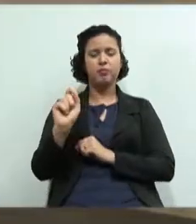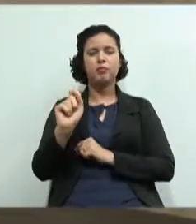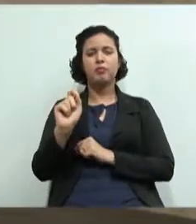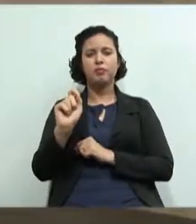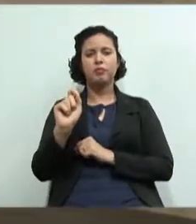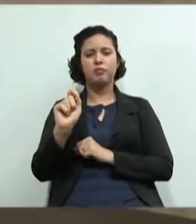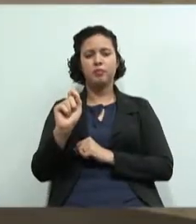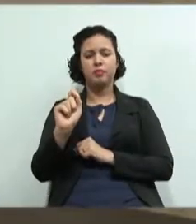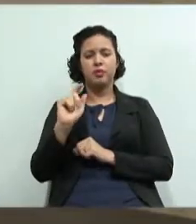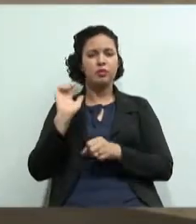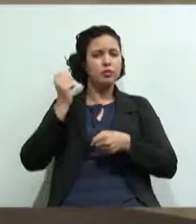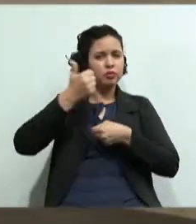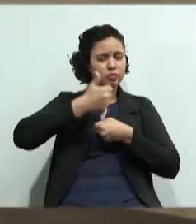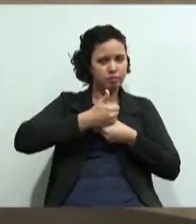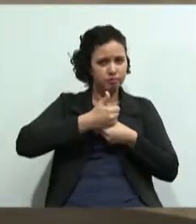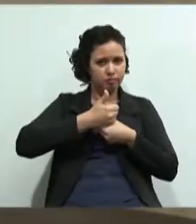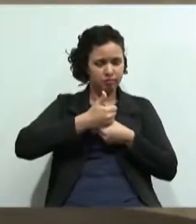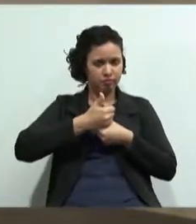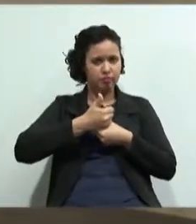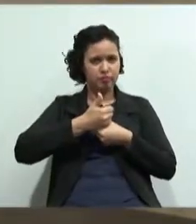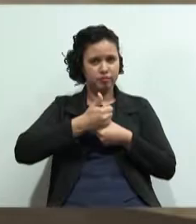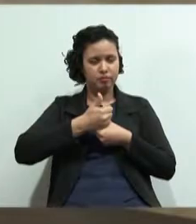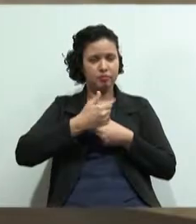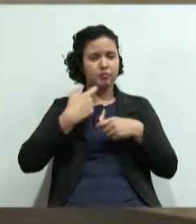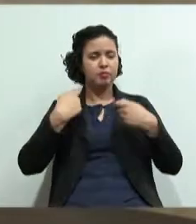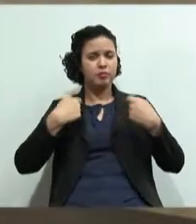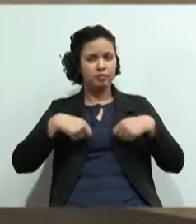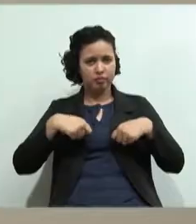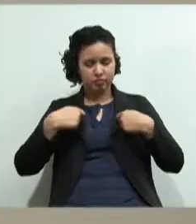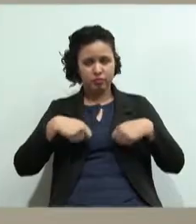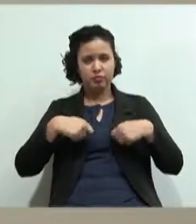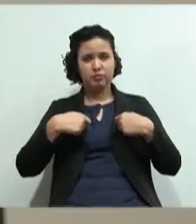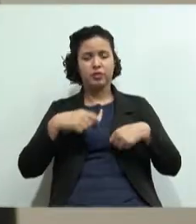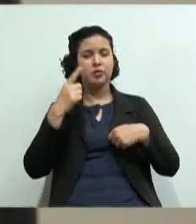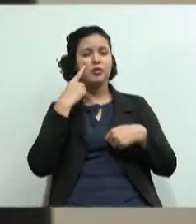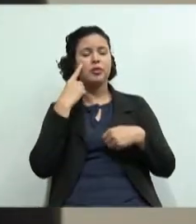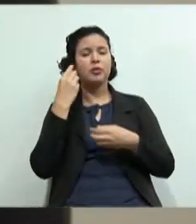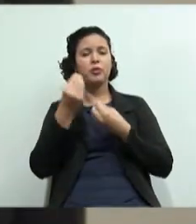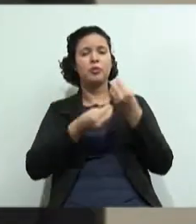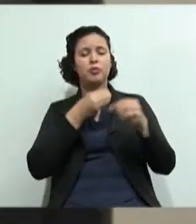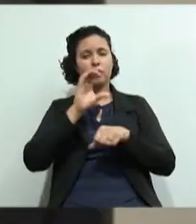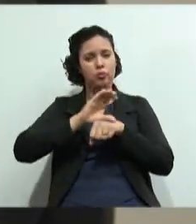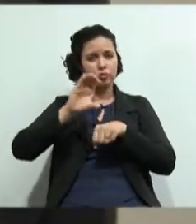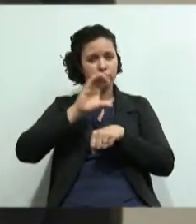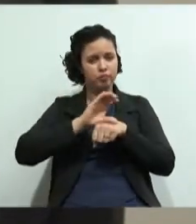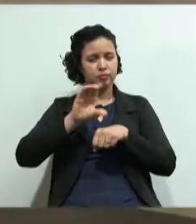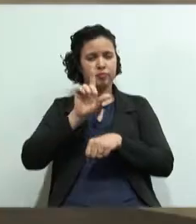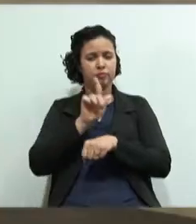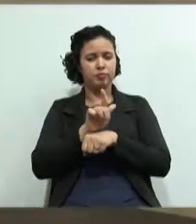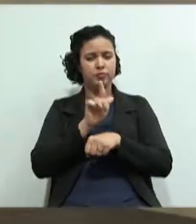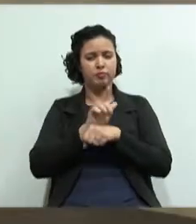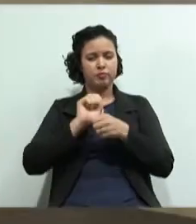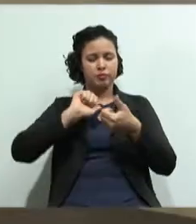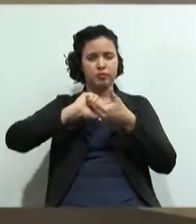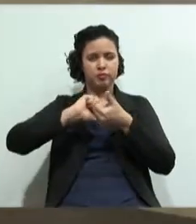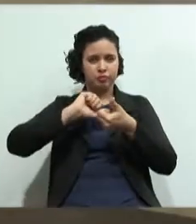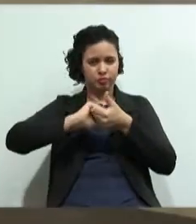vou precisar substituir um colaborador e eu preciso de possibilidades de curso de gestão de qualidade.